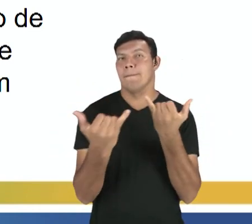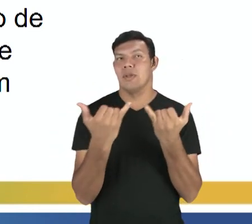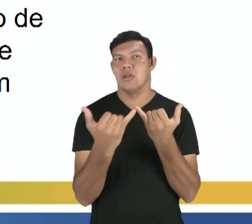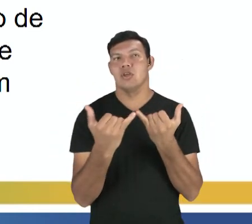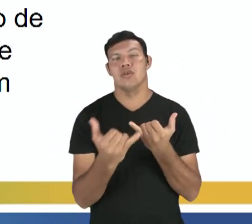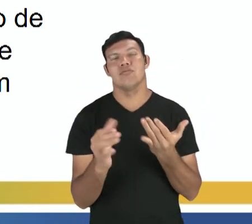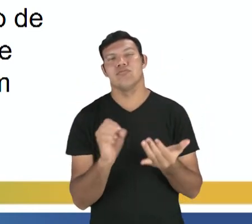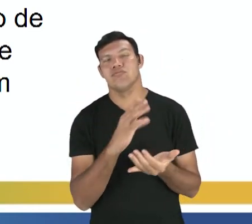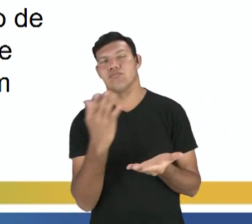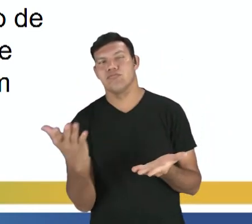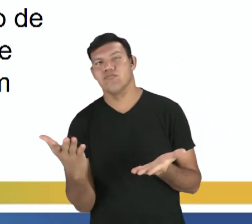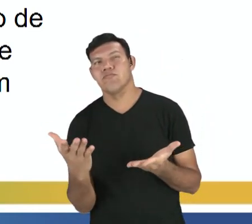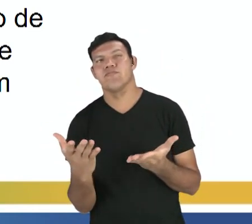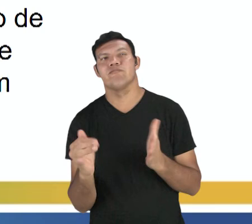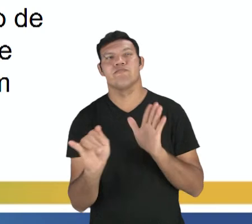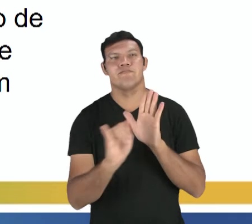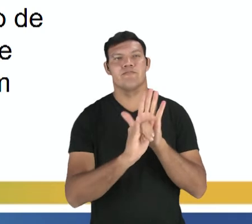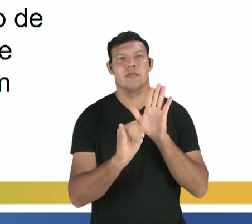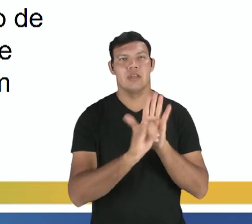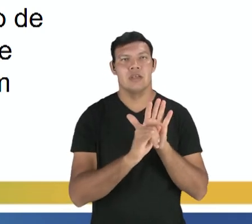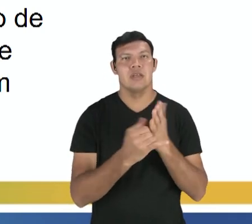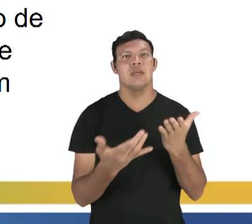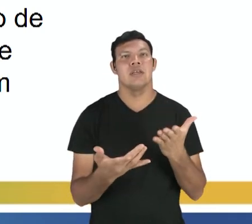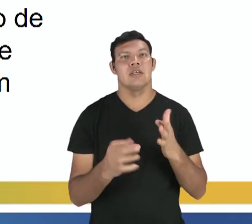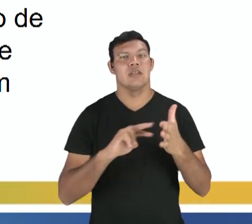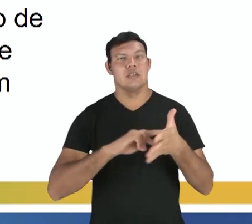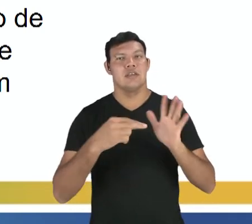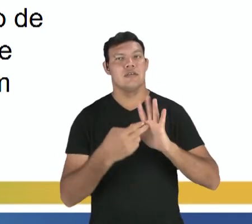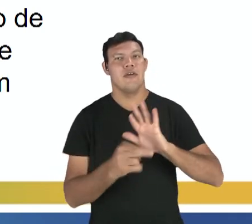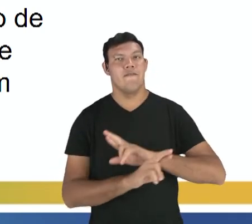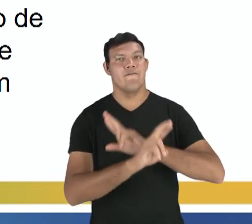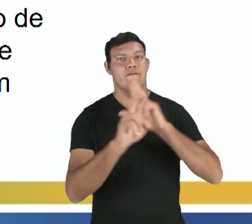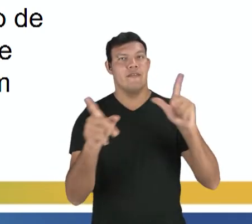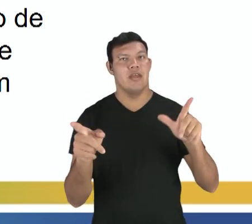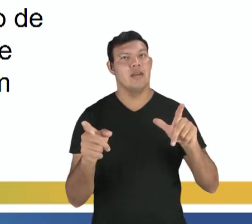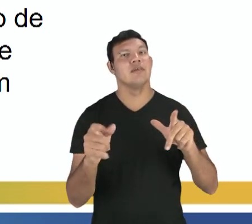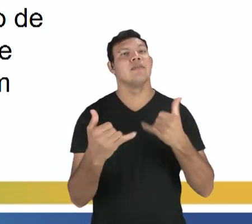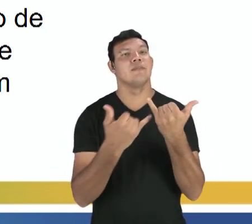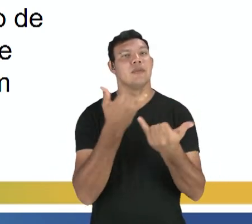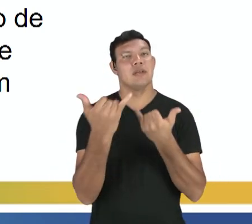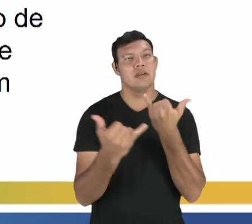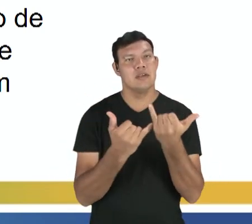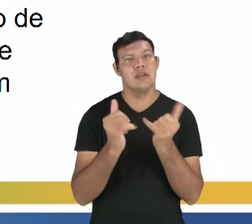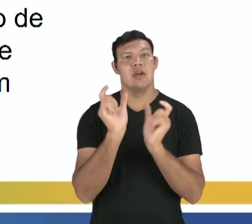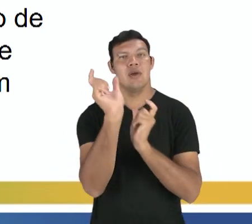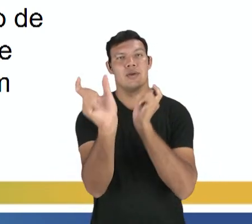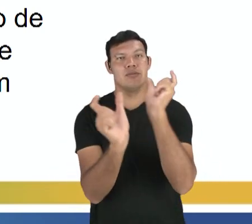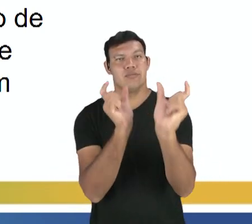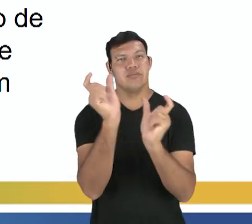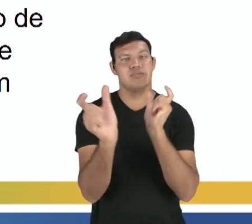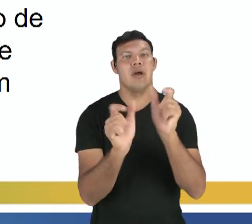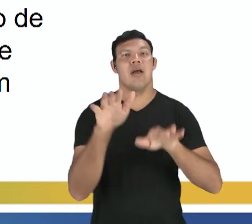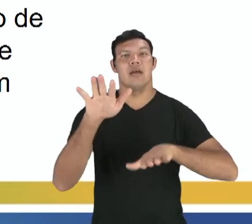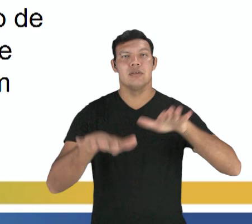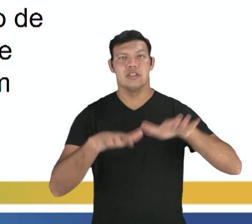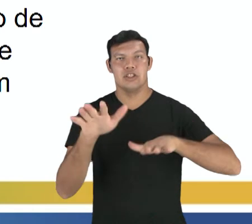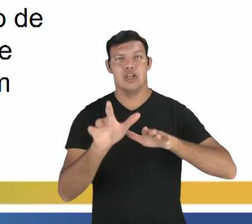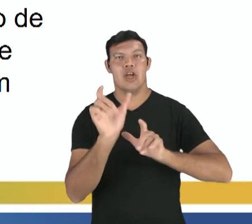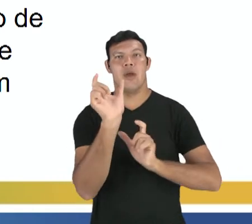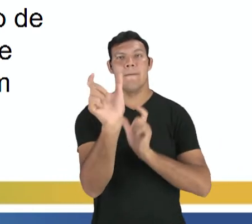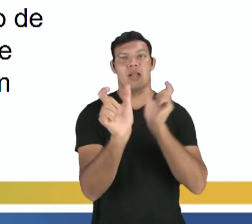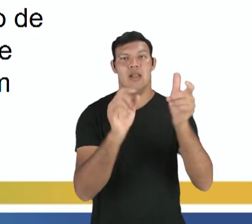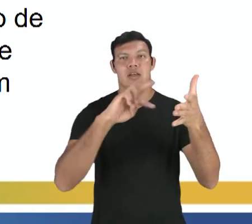ou idênticos, mas com significados diferentes. O jogo de palavras também depende de uma palavra ou frase que tenha mais